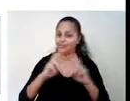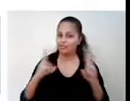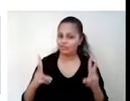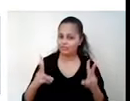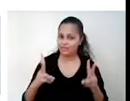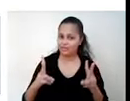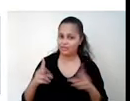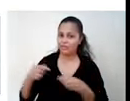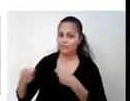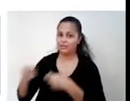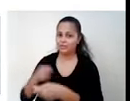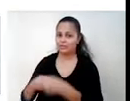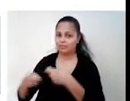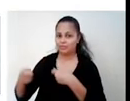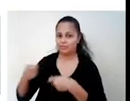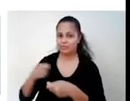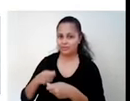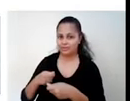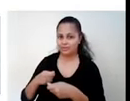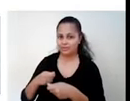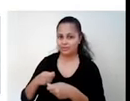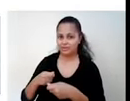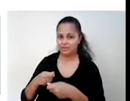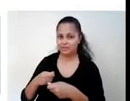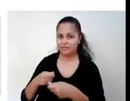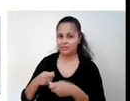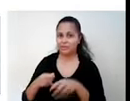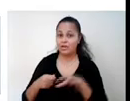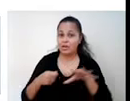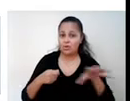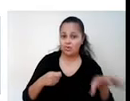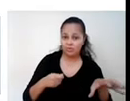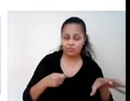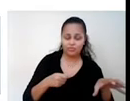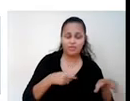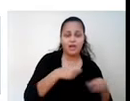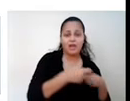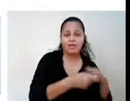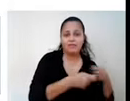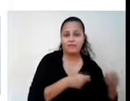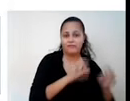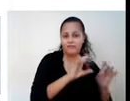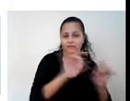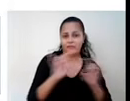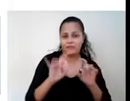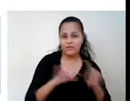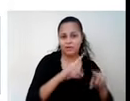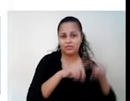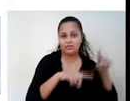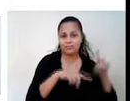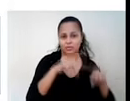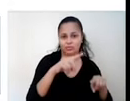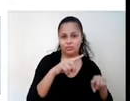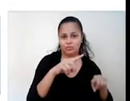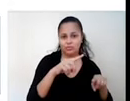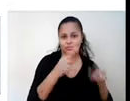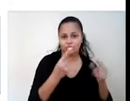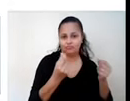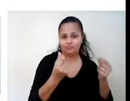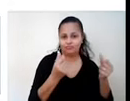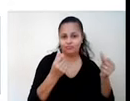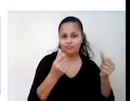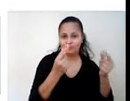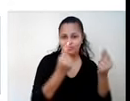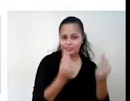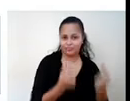comerciantes. Alguns passavam toda a sua vida comercializando objetos de pouco valor,